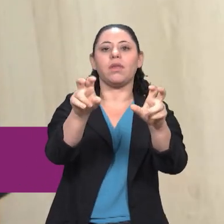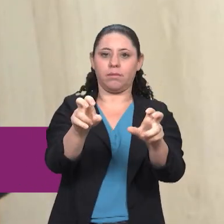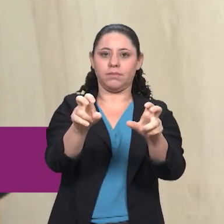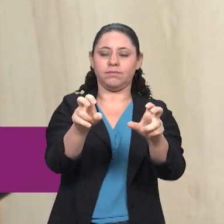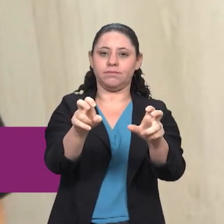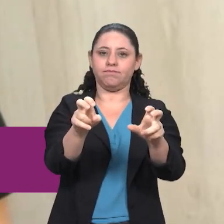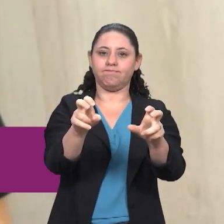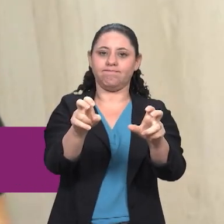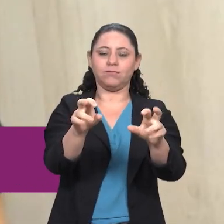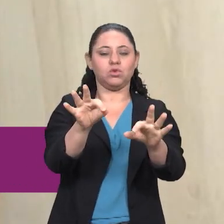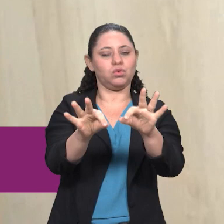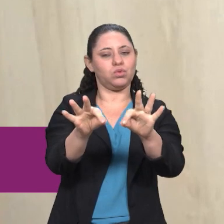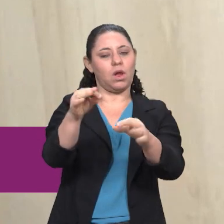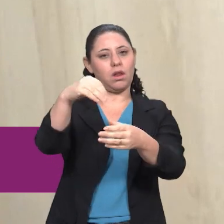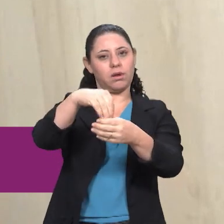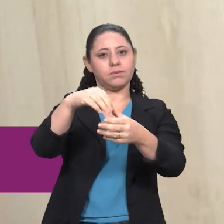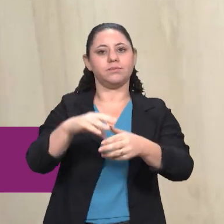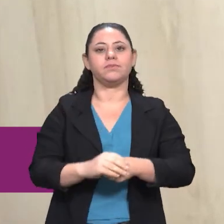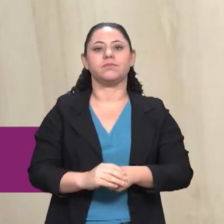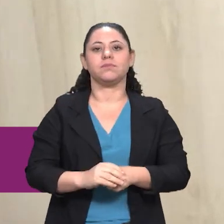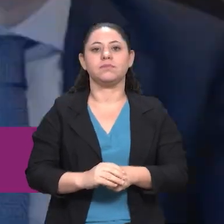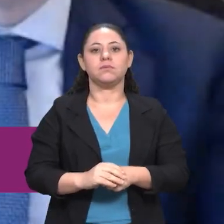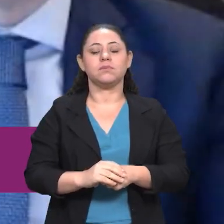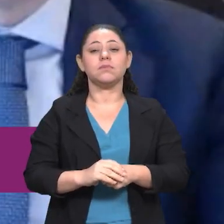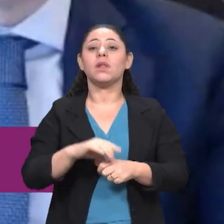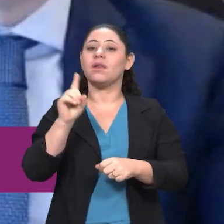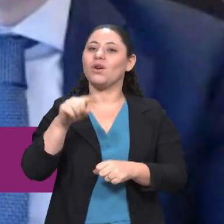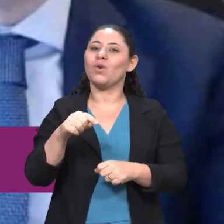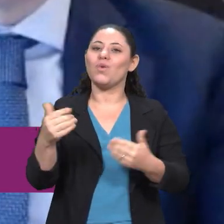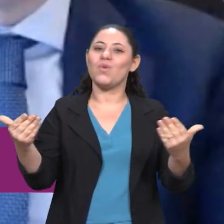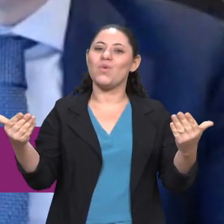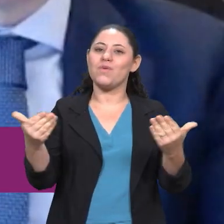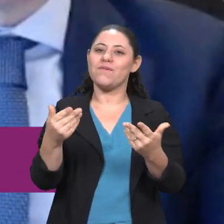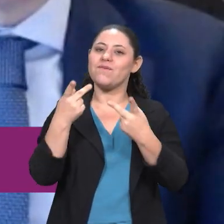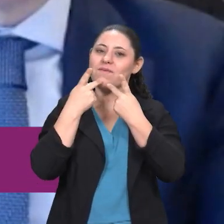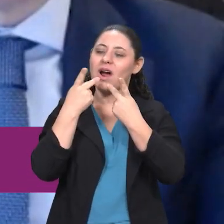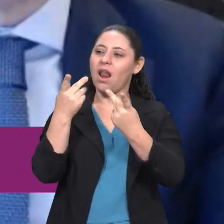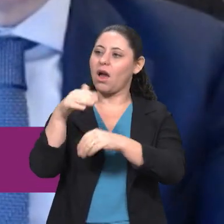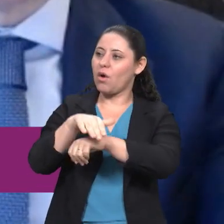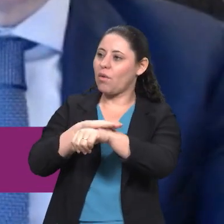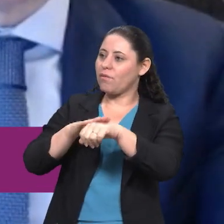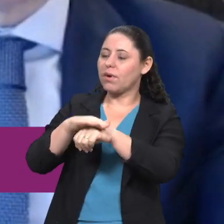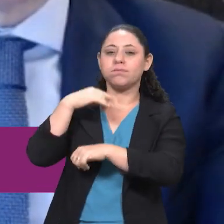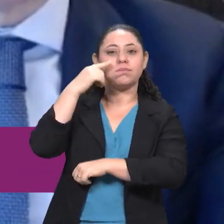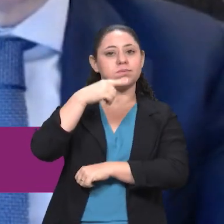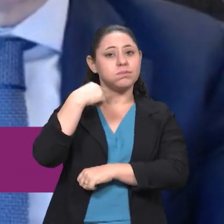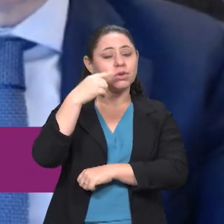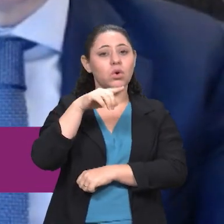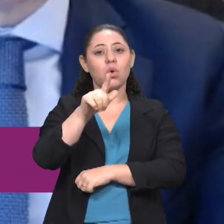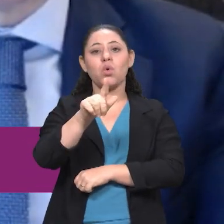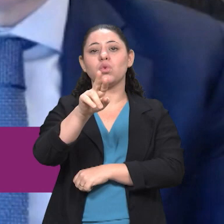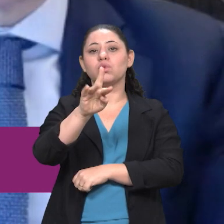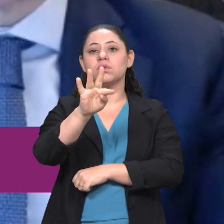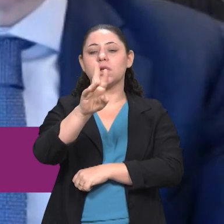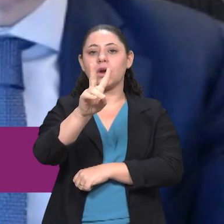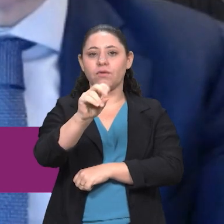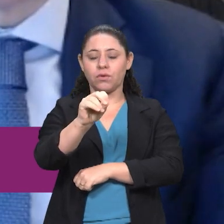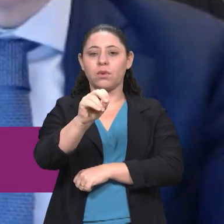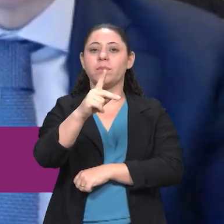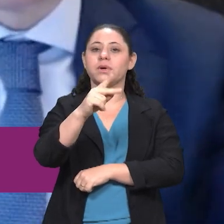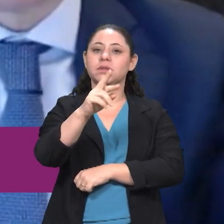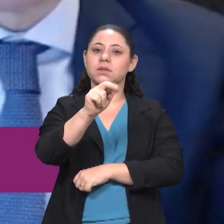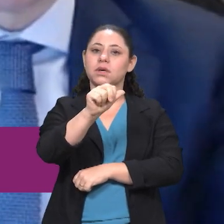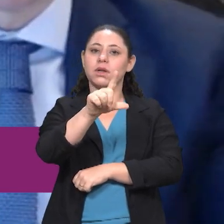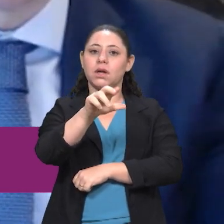respeito do tema no âmbito da justiça. E é justamente sobre isso que nós vamos conversar com o advogado Gustavo